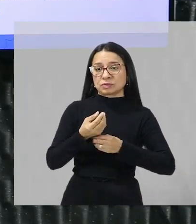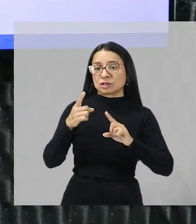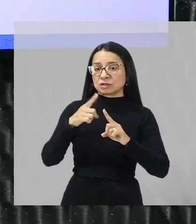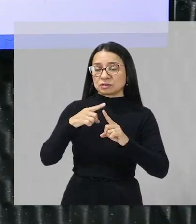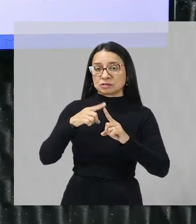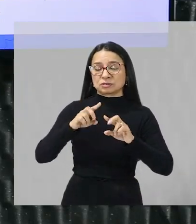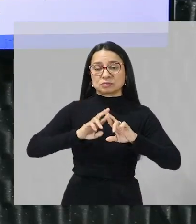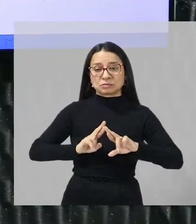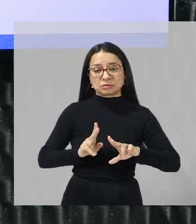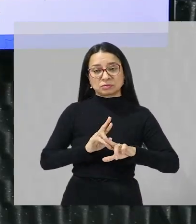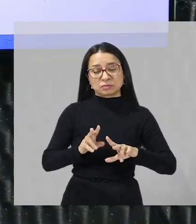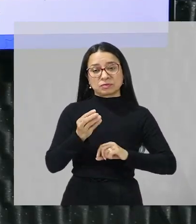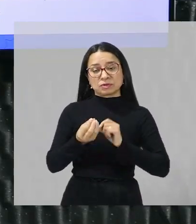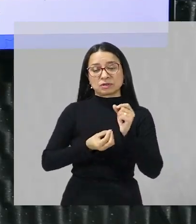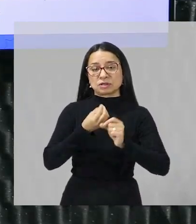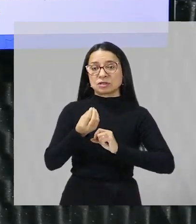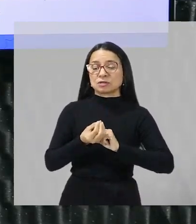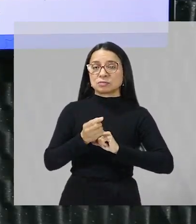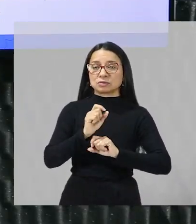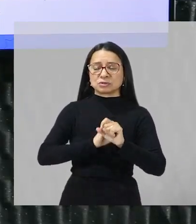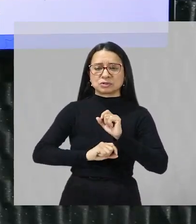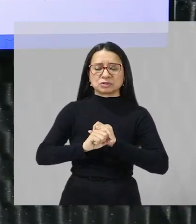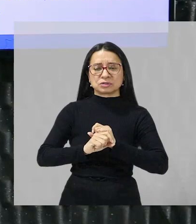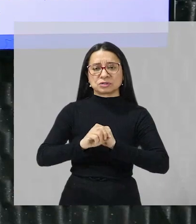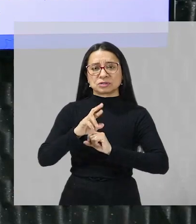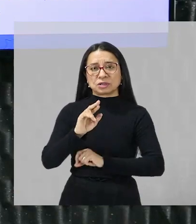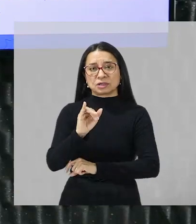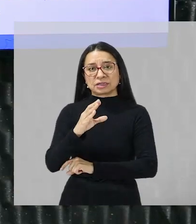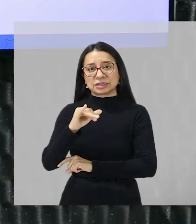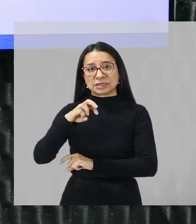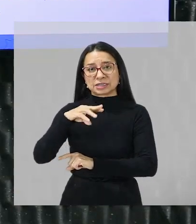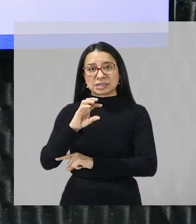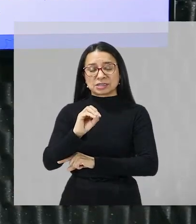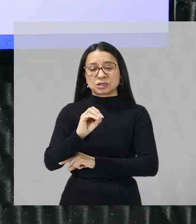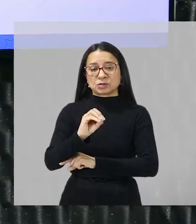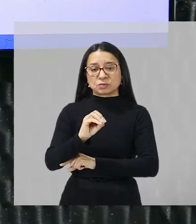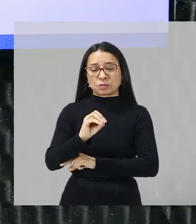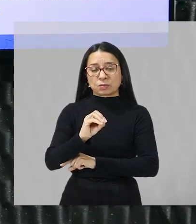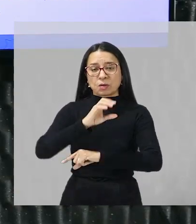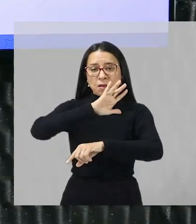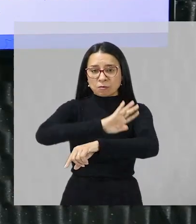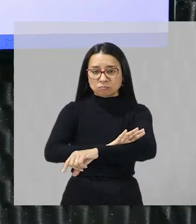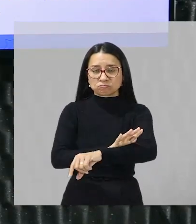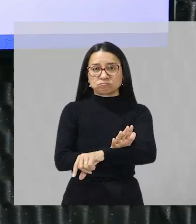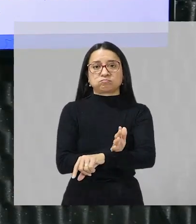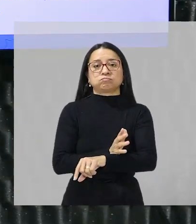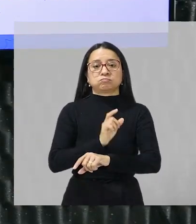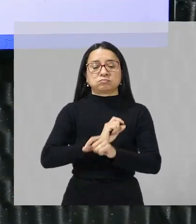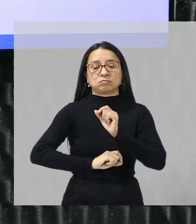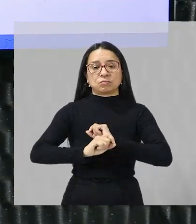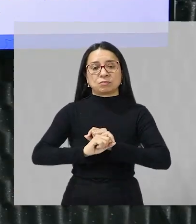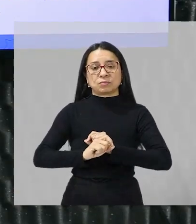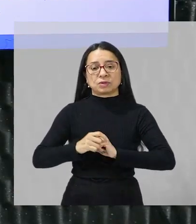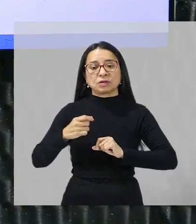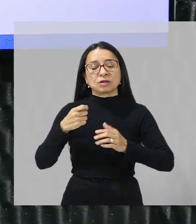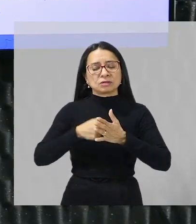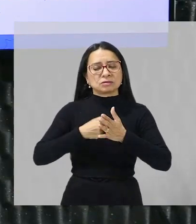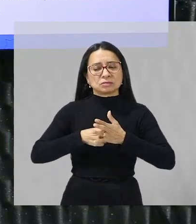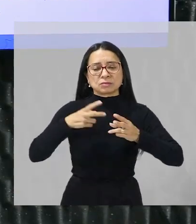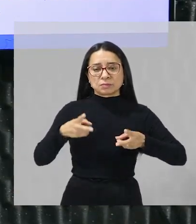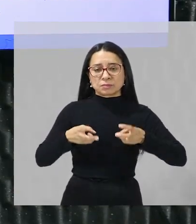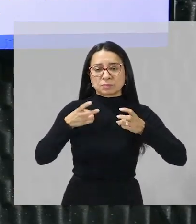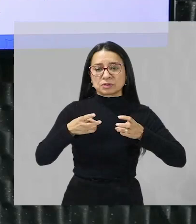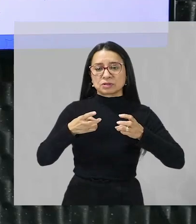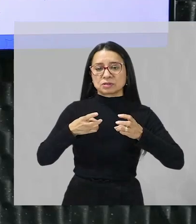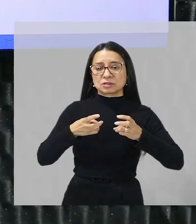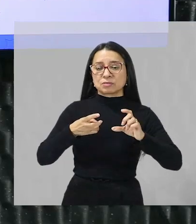roupas características do universo feminino, os homens do universo masculino. As brincadeiras de criança, de meninos e meninas, são brincadeiras